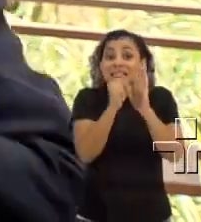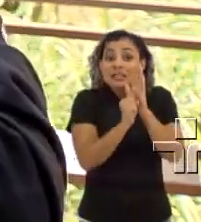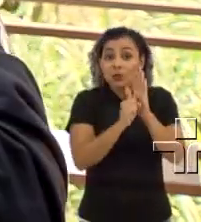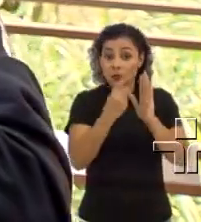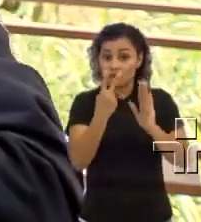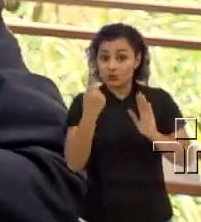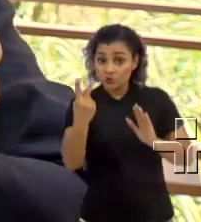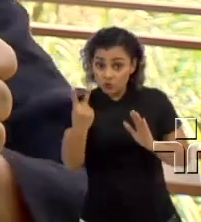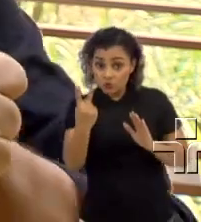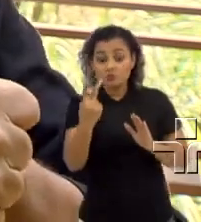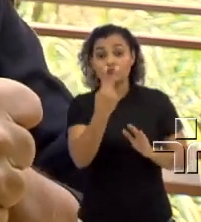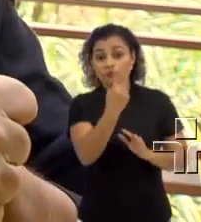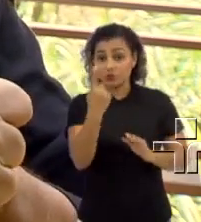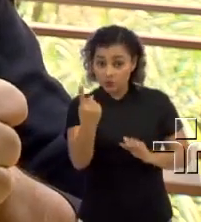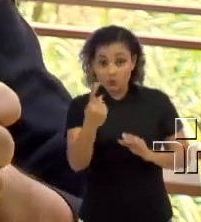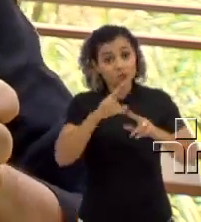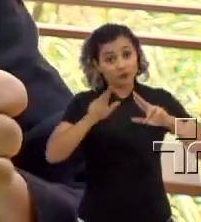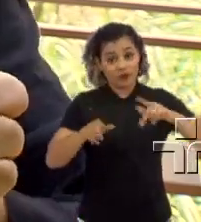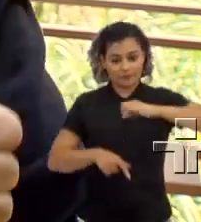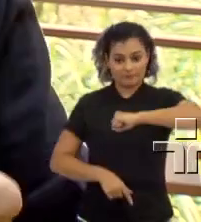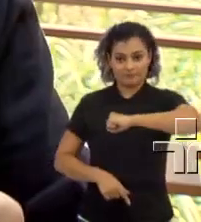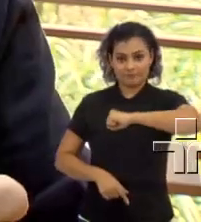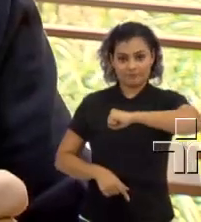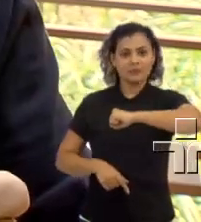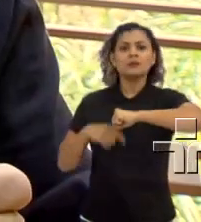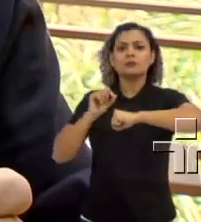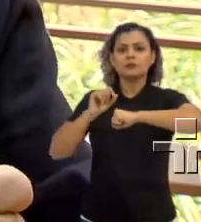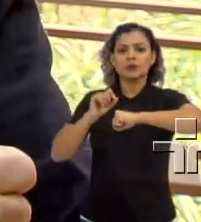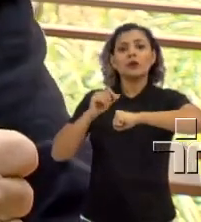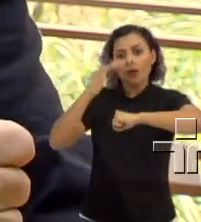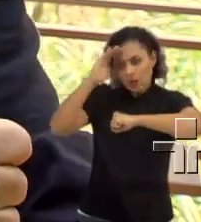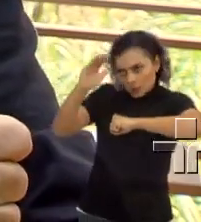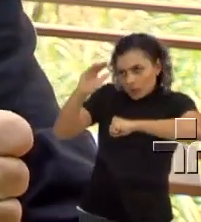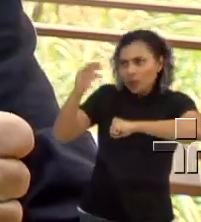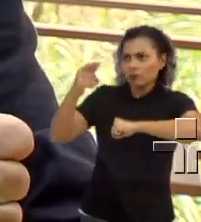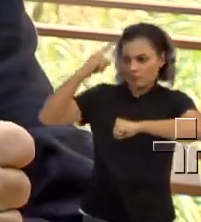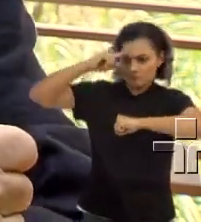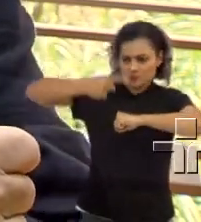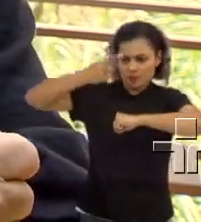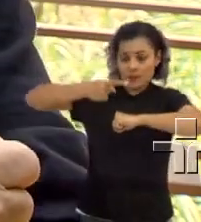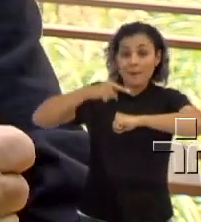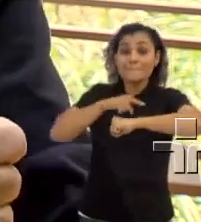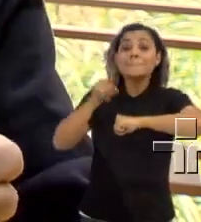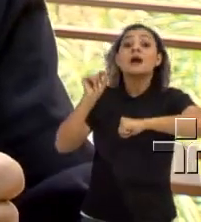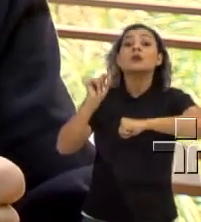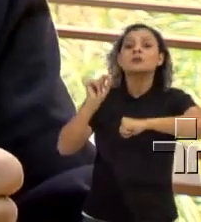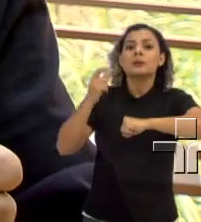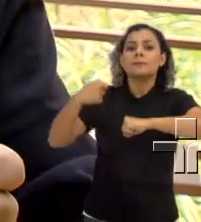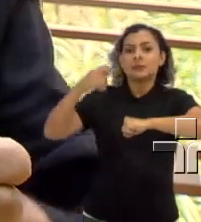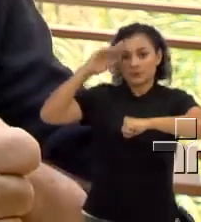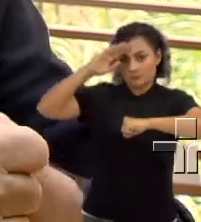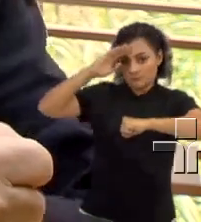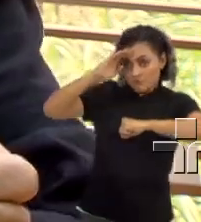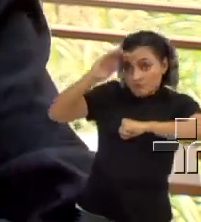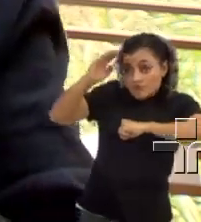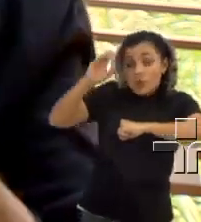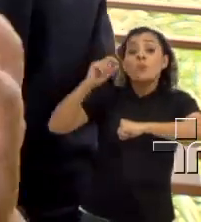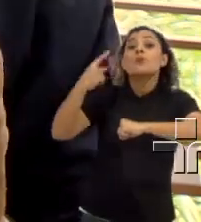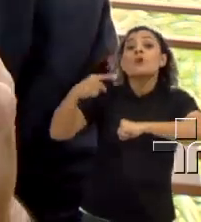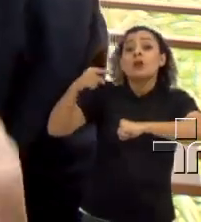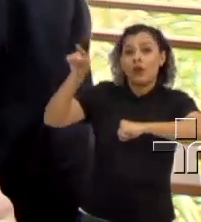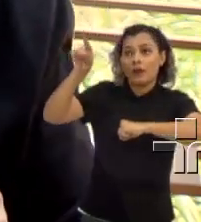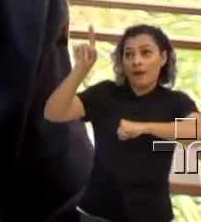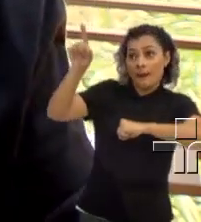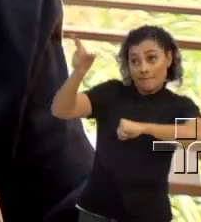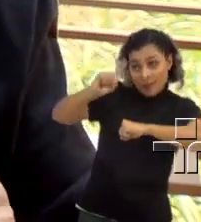nas palestras, o século XXI é horizontal. Eles respeitam a hierarquia, mas a autoridade precisa ser conquistada. E eles não